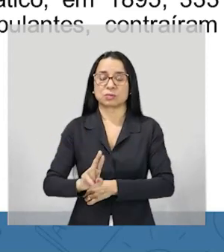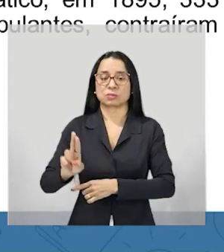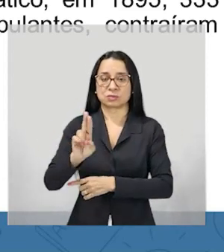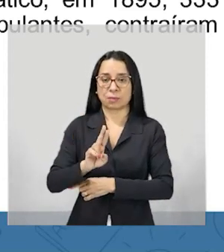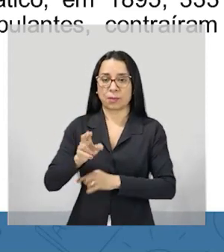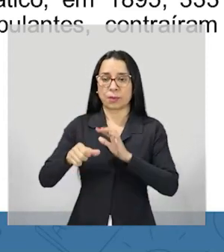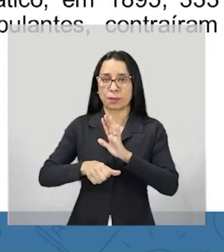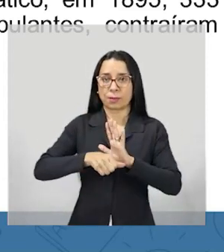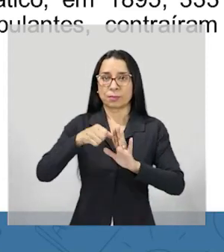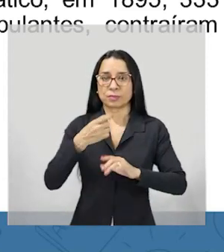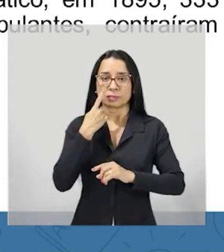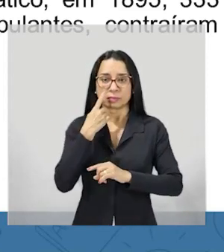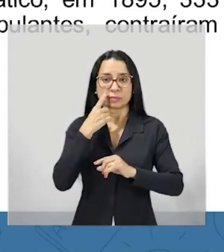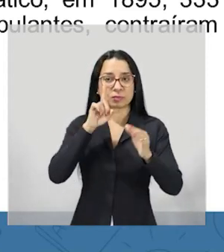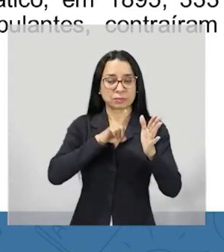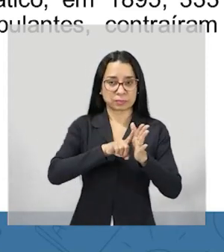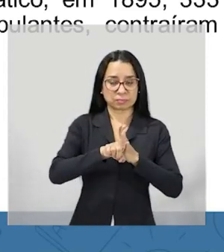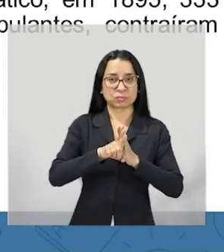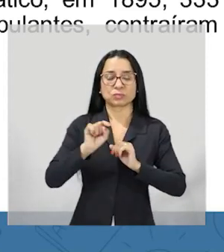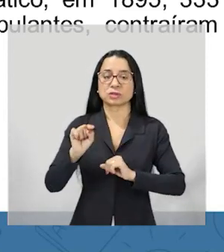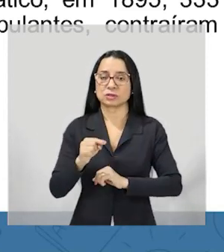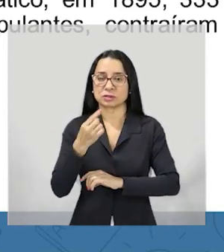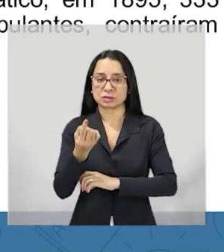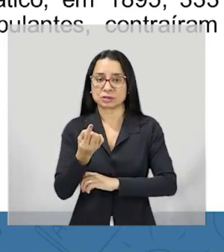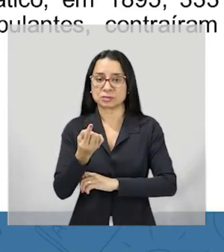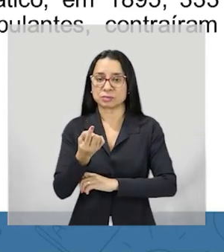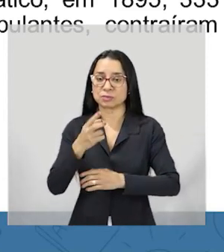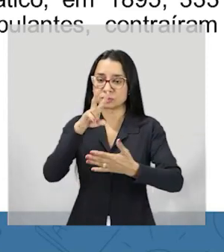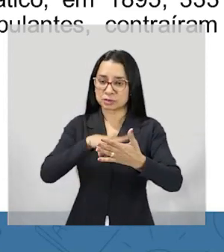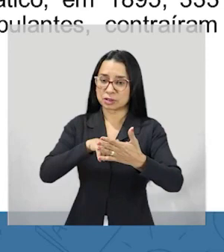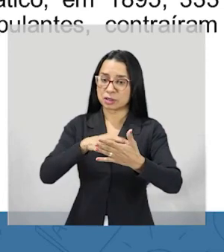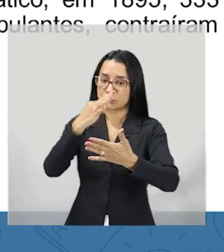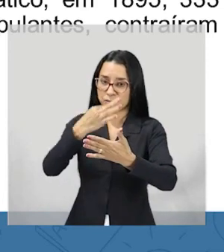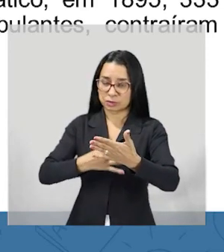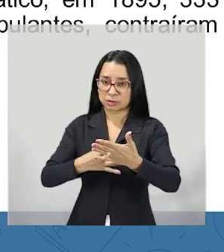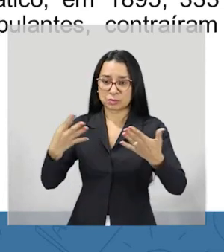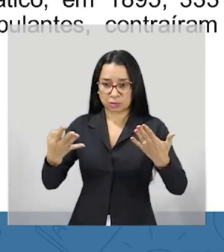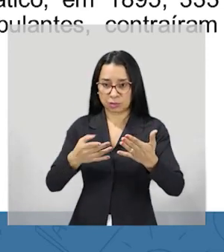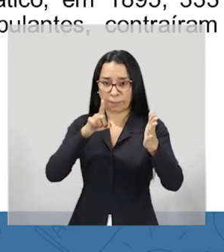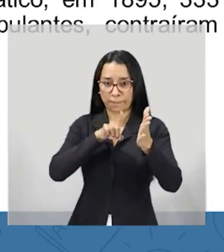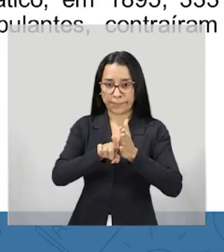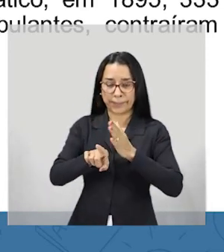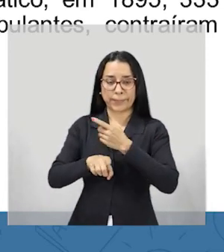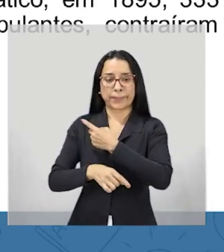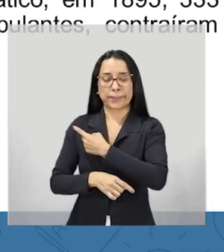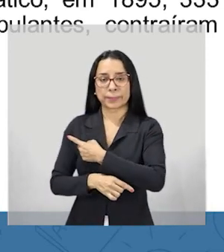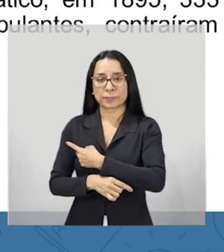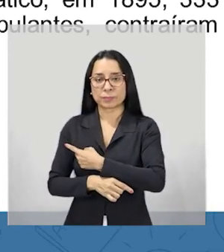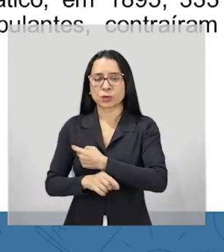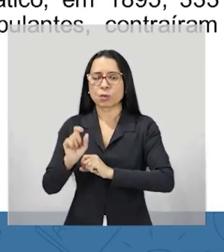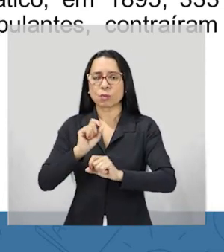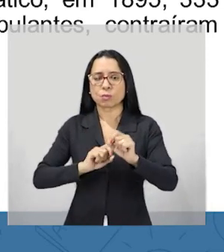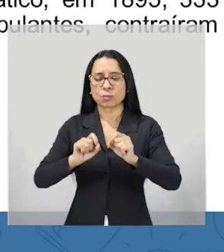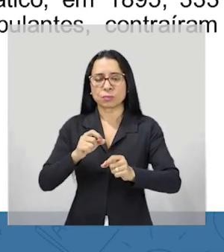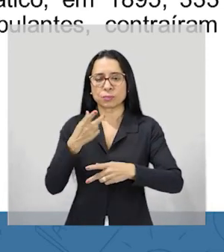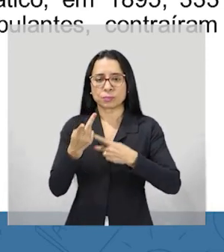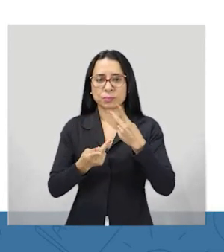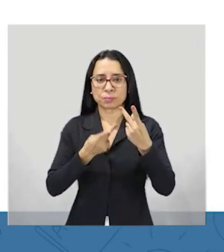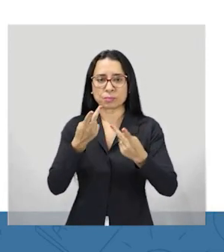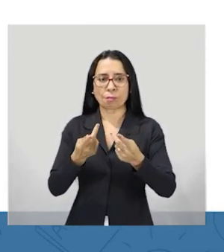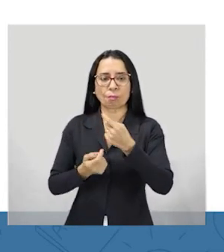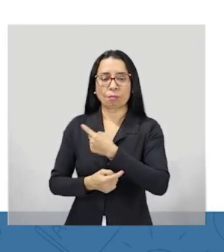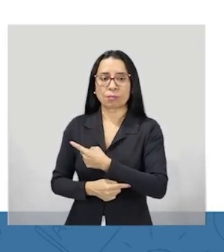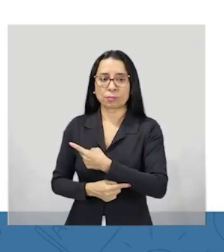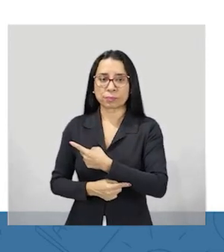primeiro analisar o comando, depois a gente vem para o texto motivador. Vamos para o comando da questão, tá? Olha o que o comando nos diz. Vamos